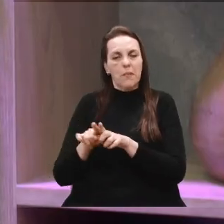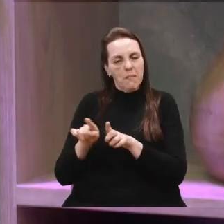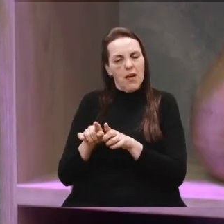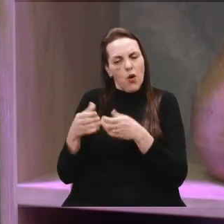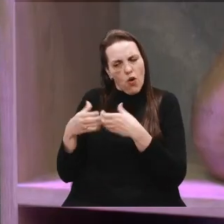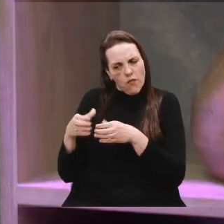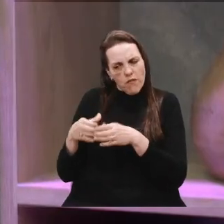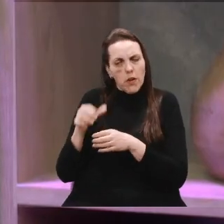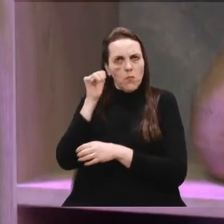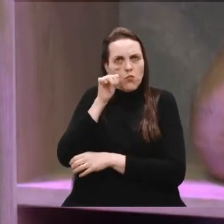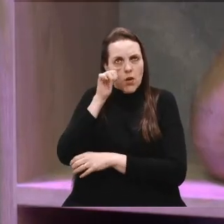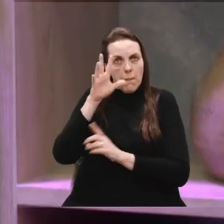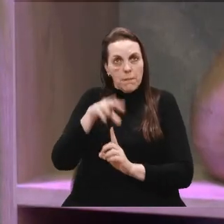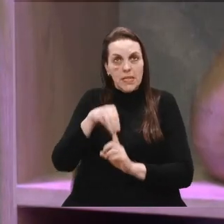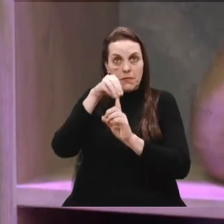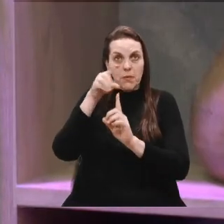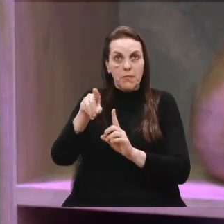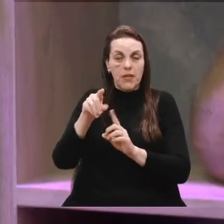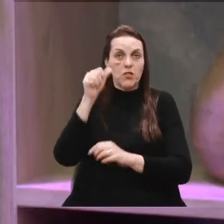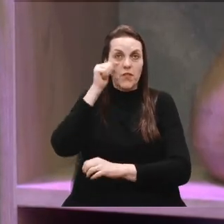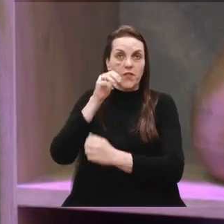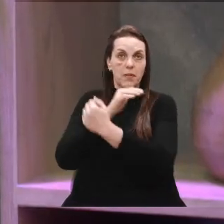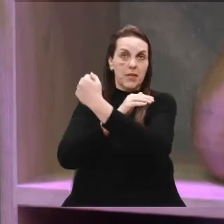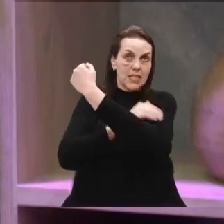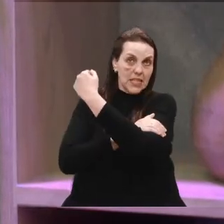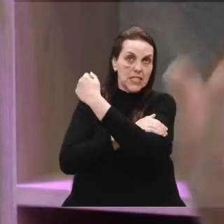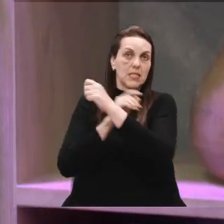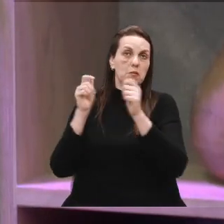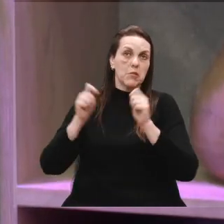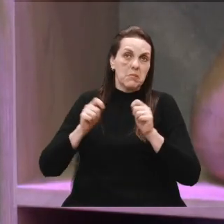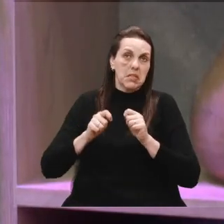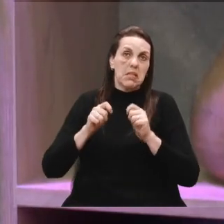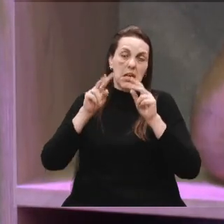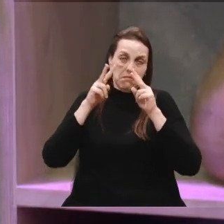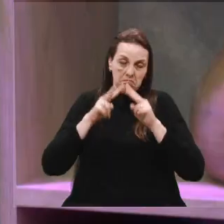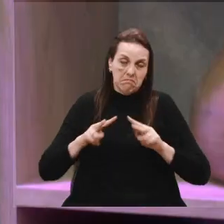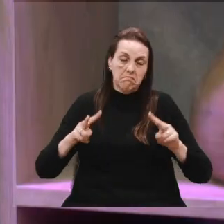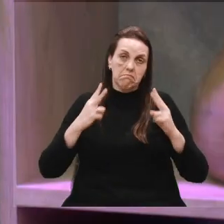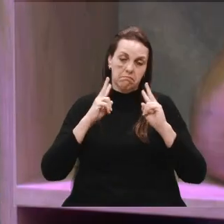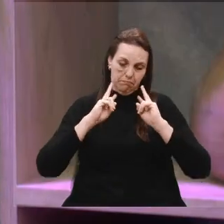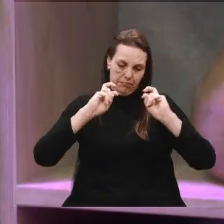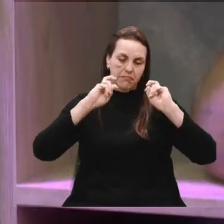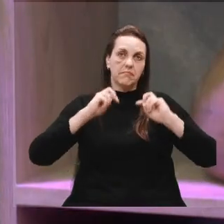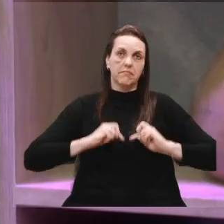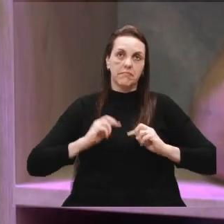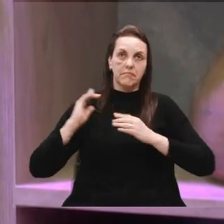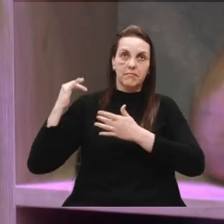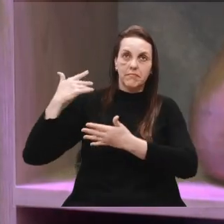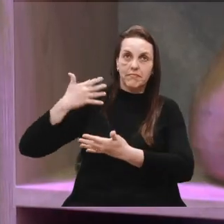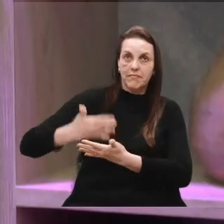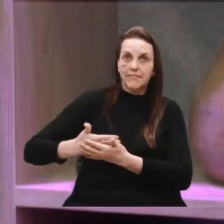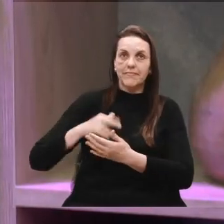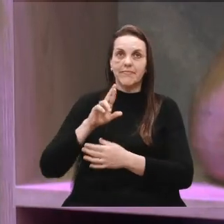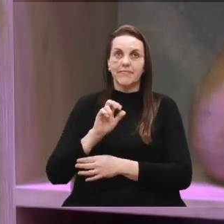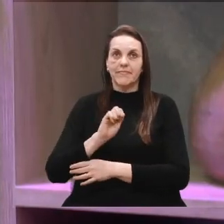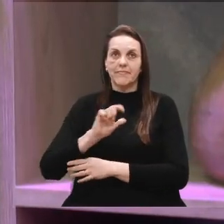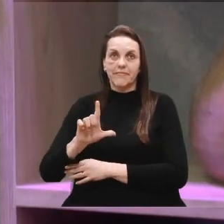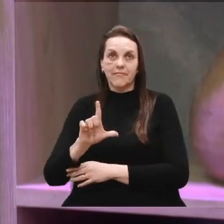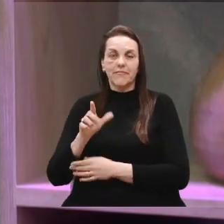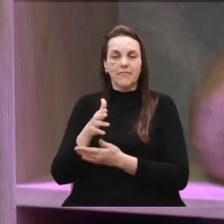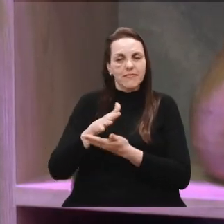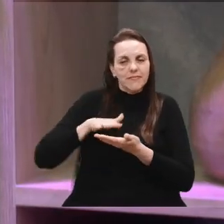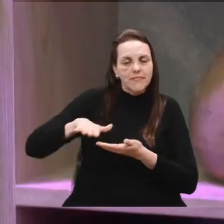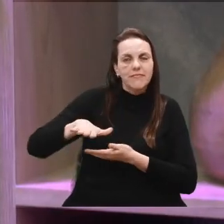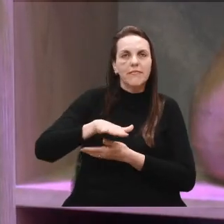conviveram, mas mulheres principalmente, né, feministas, que podem também se enxergar a partir da trajetória da Raquel nesse espaço